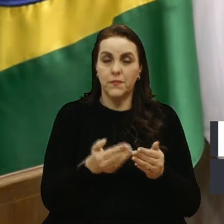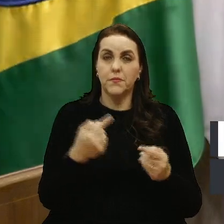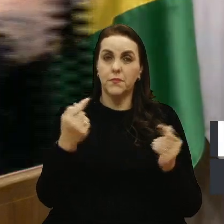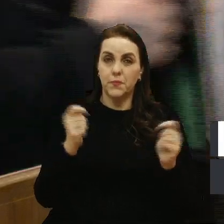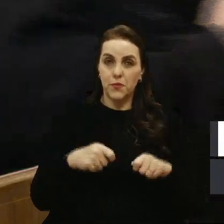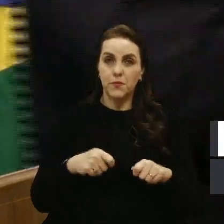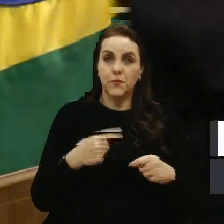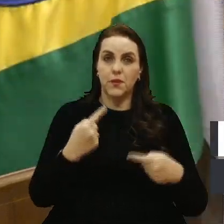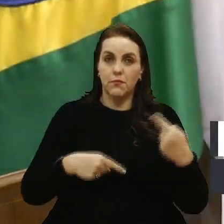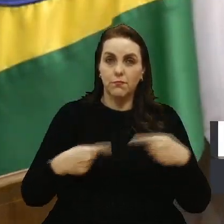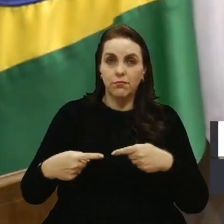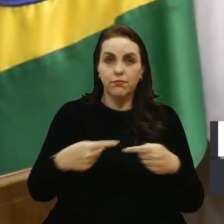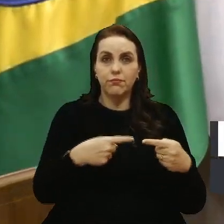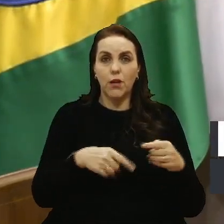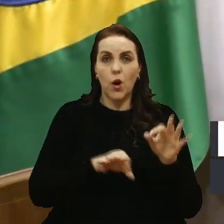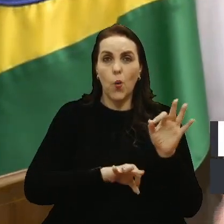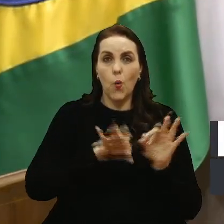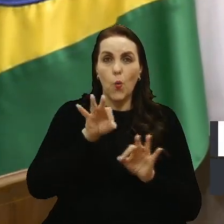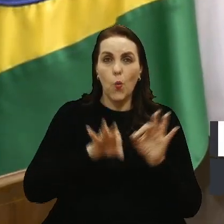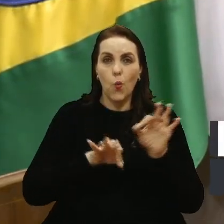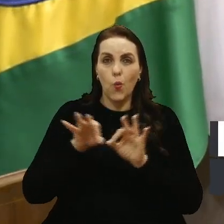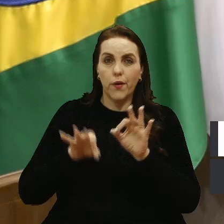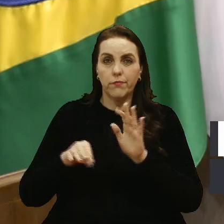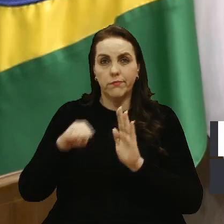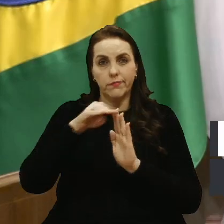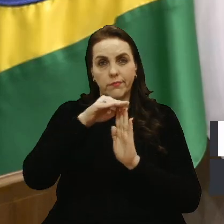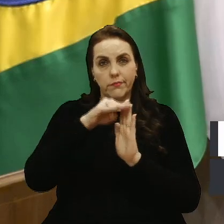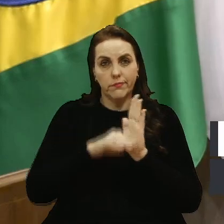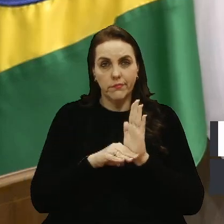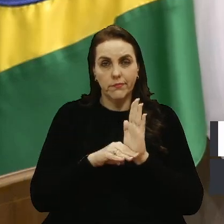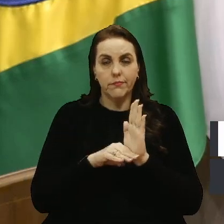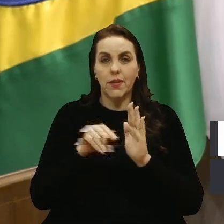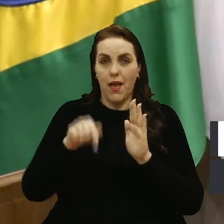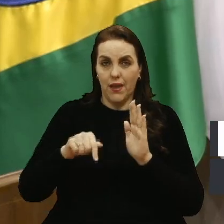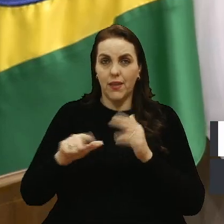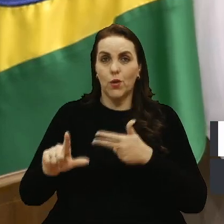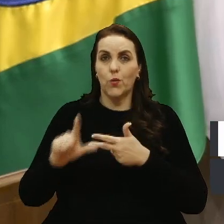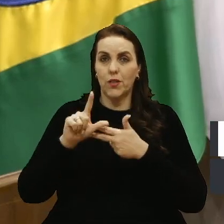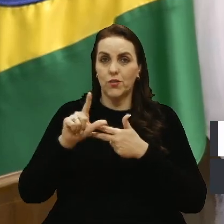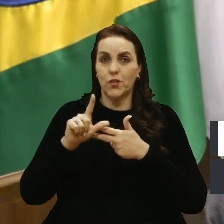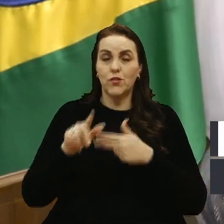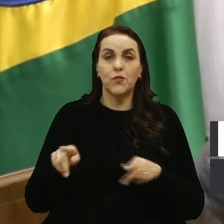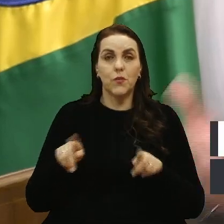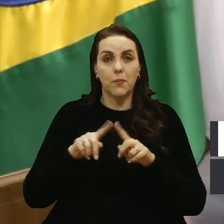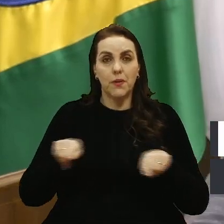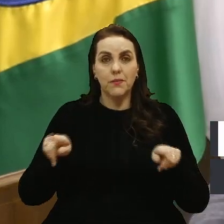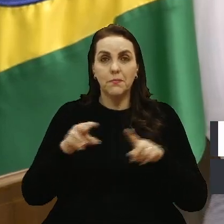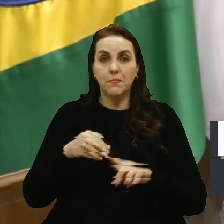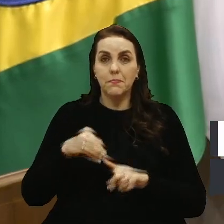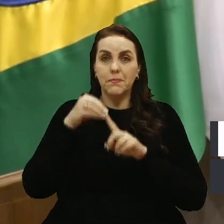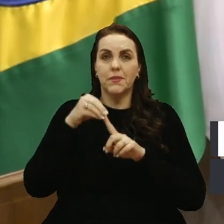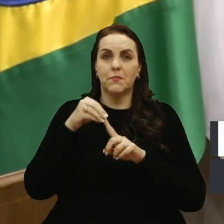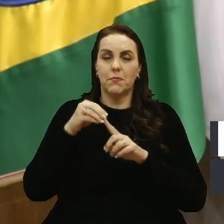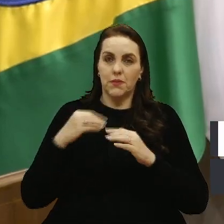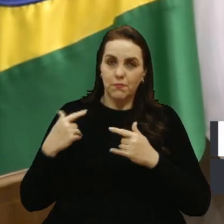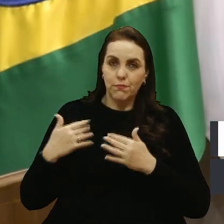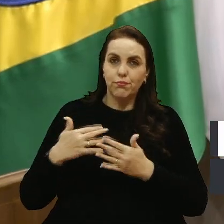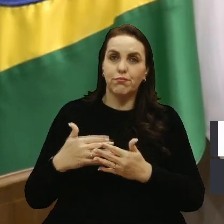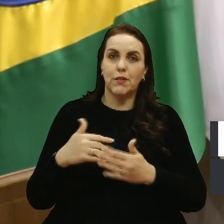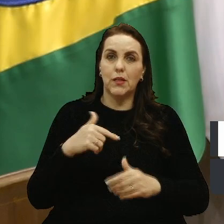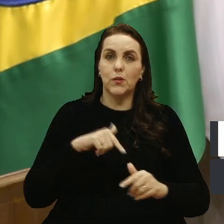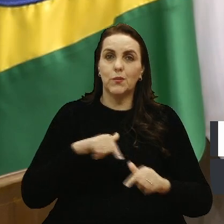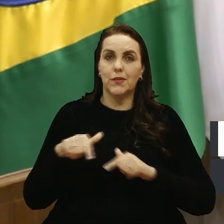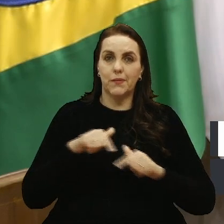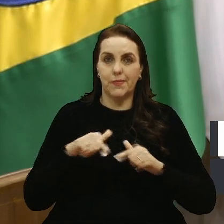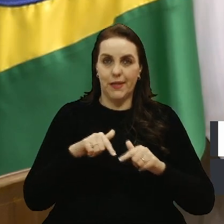gente consiga organizar melhor não somente esta Casa Legislativa, mas principalmente o bom andamento dos